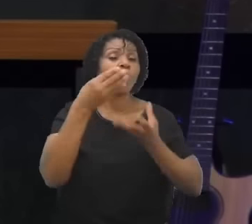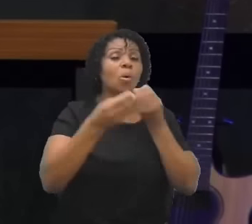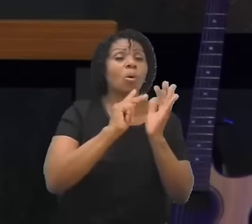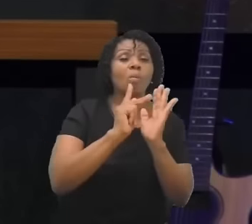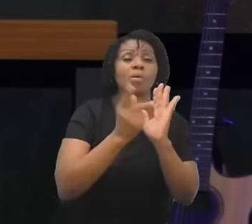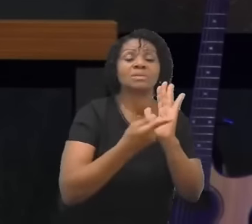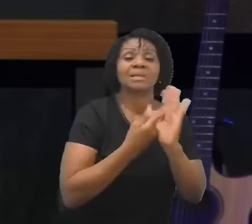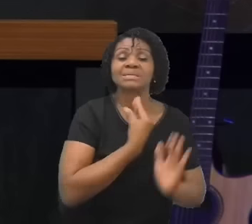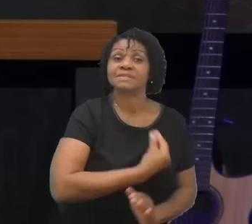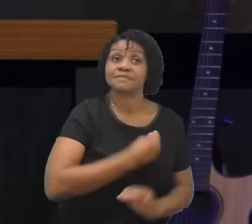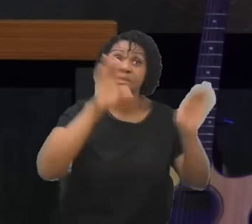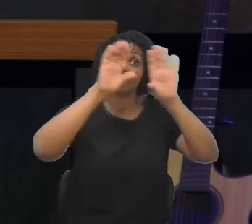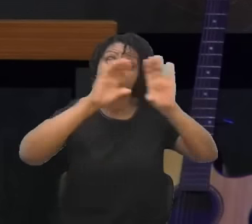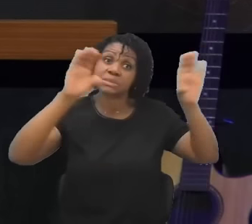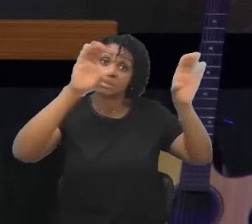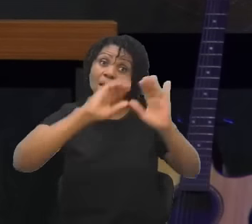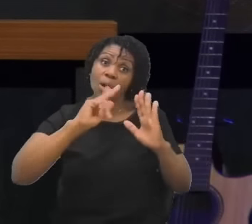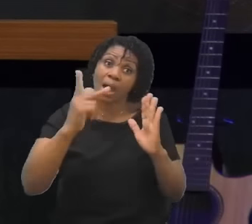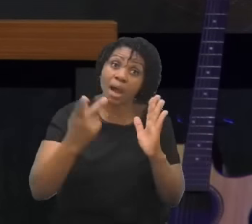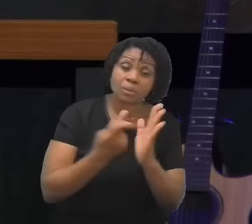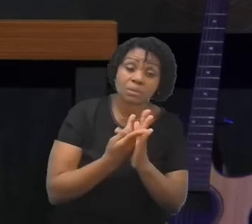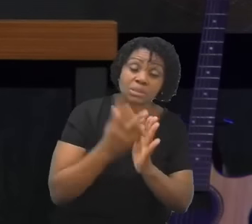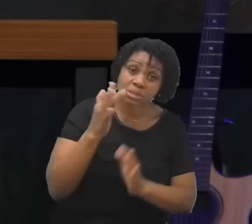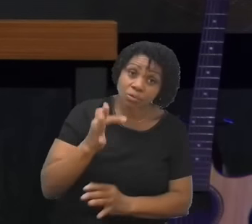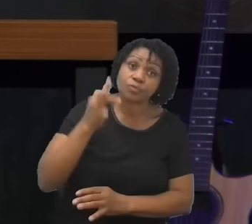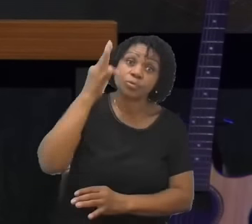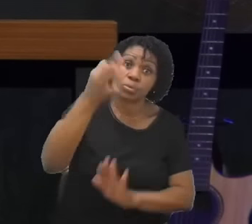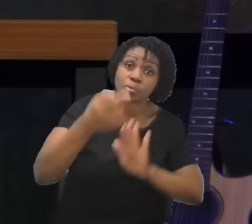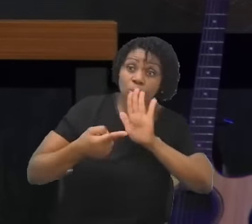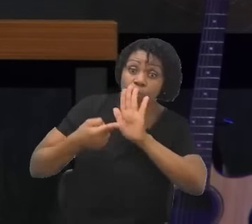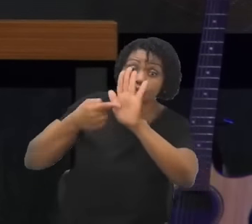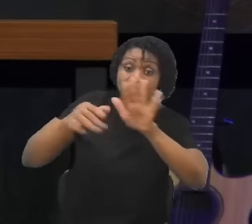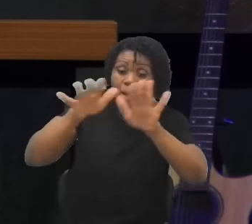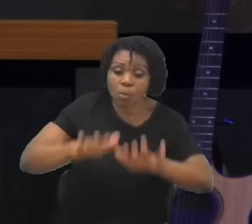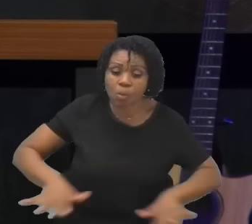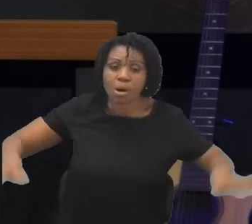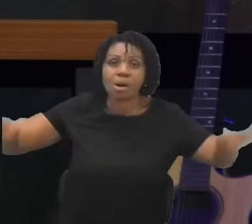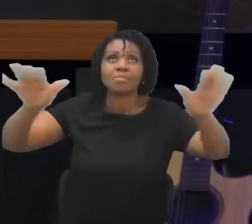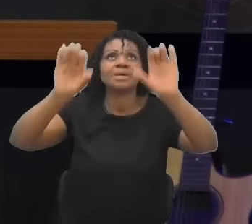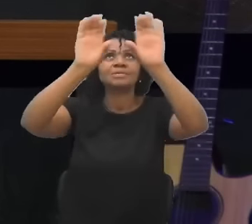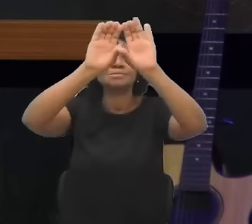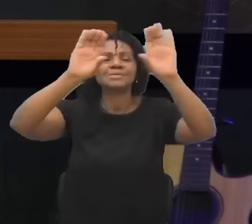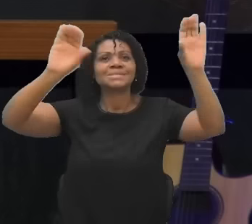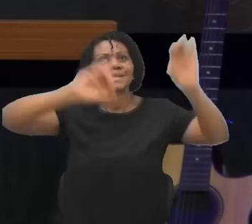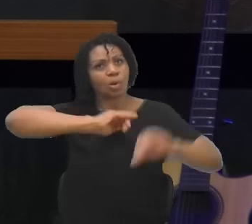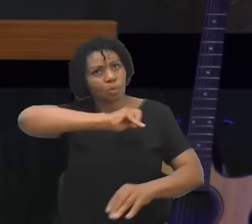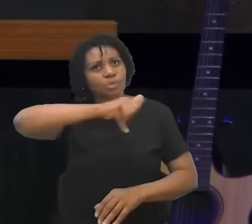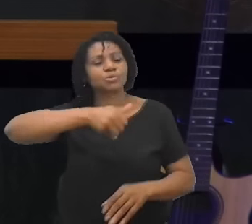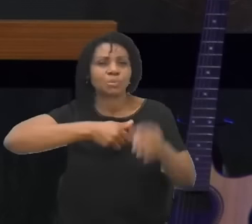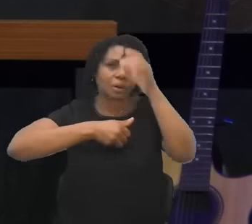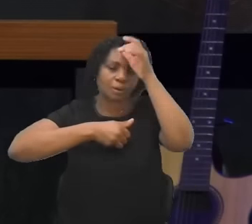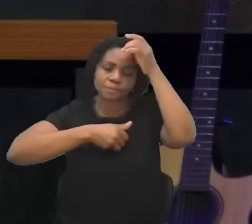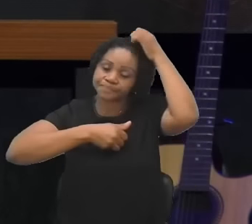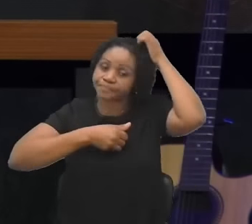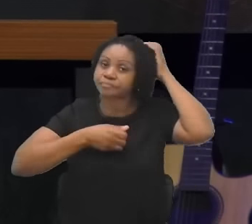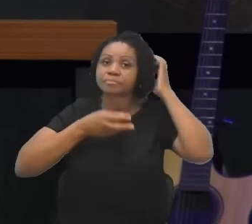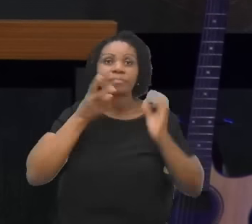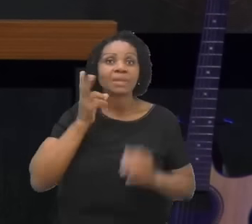queria mostrar coisas que iriam acontecer, Deus queria mostrar um ambiente no céu. O ambiente do céu, ele